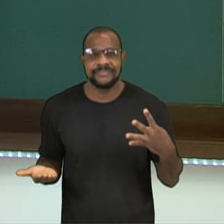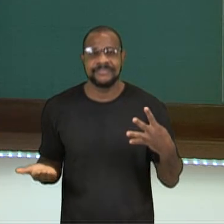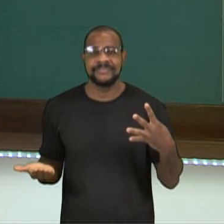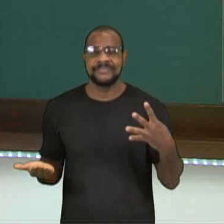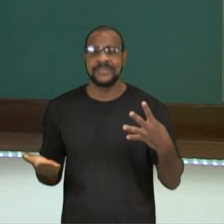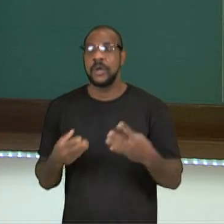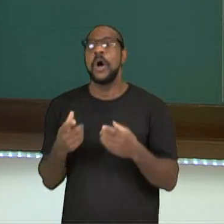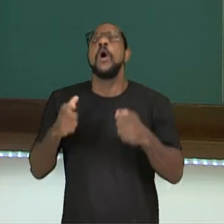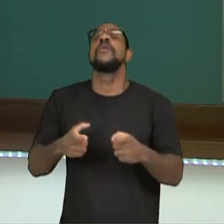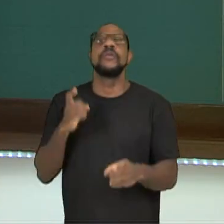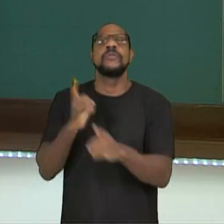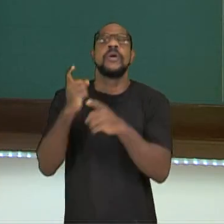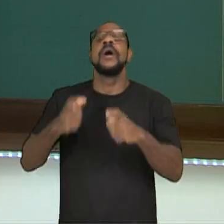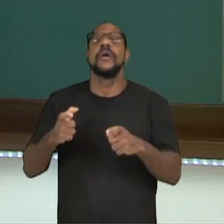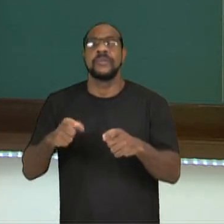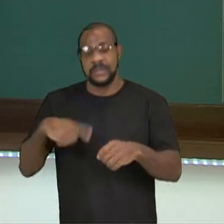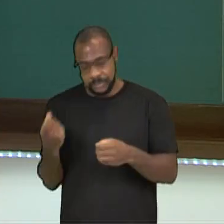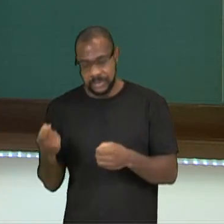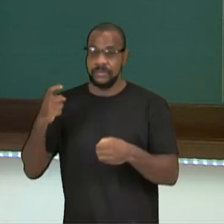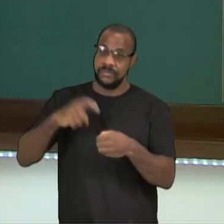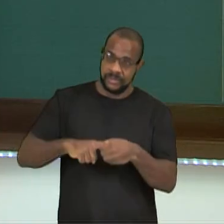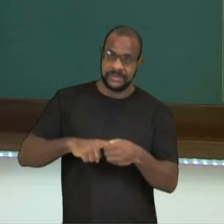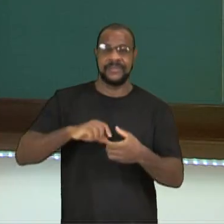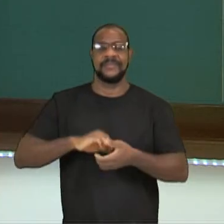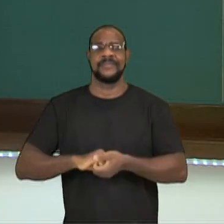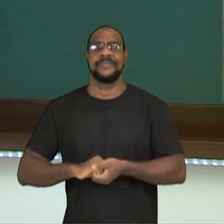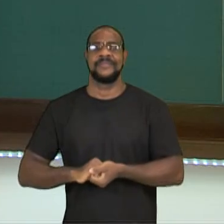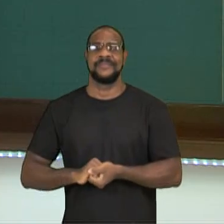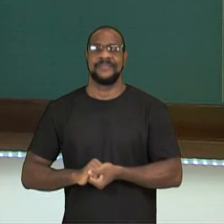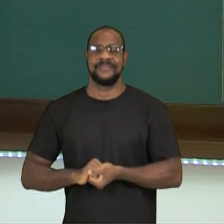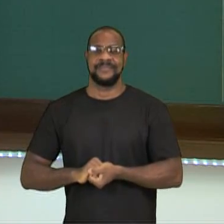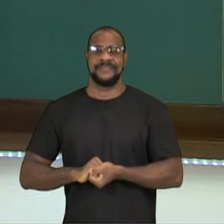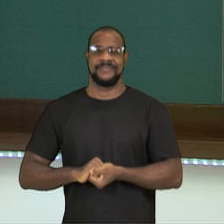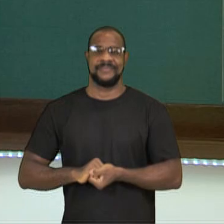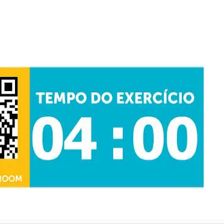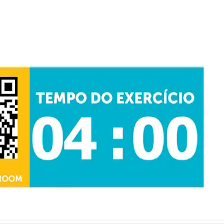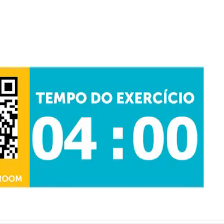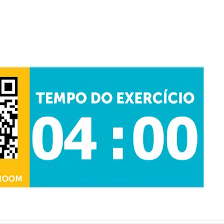ela foi descoberta. Daqui a pouquinho nós voltamos, corrigimos junto essa.